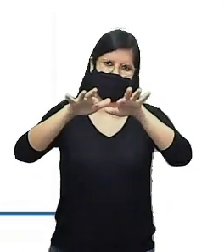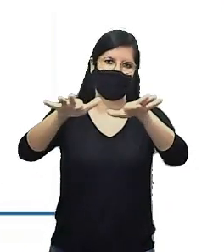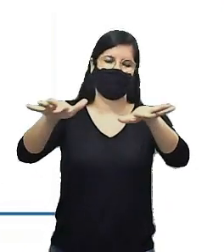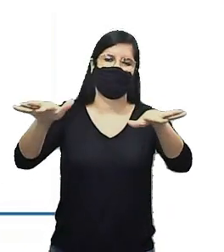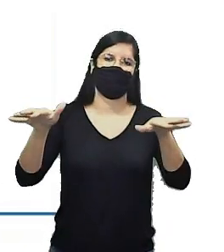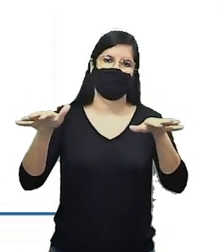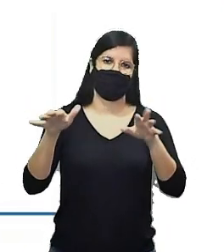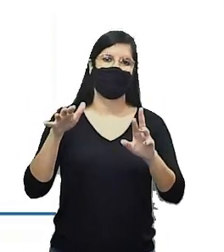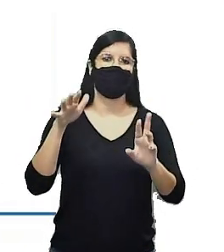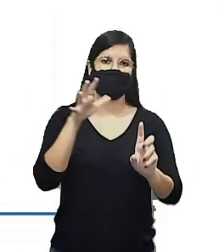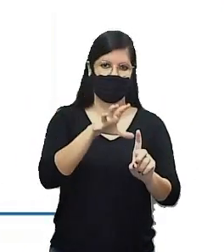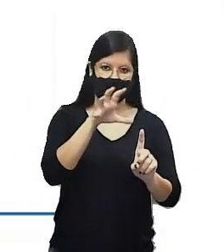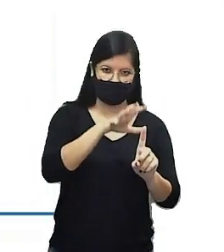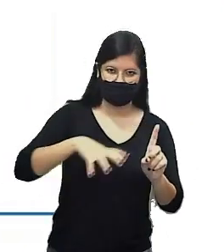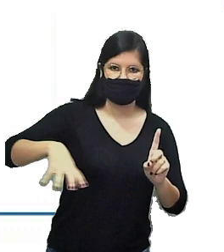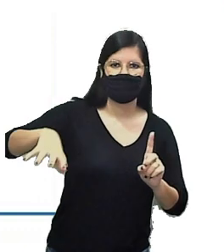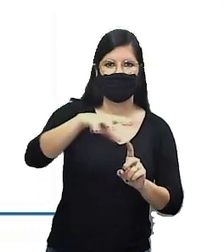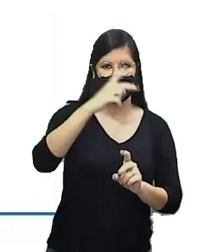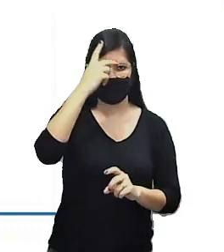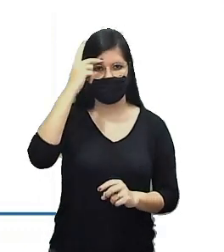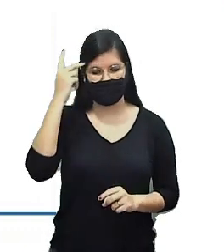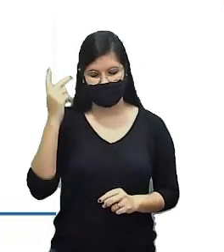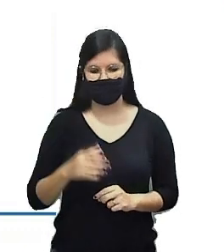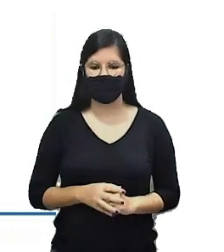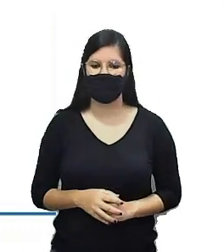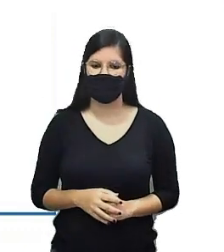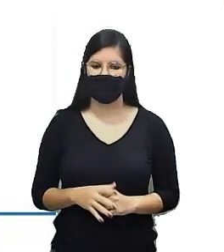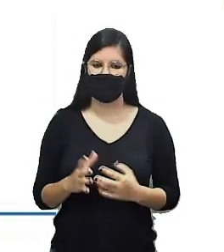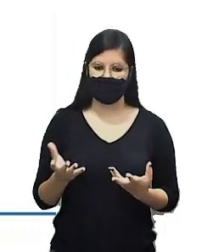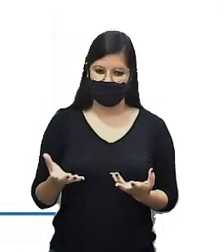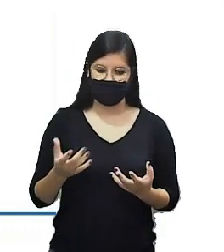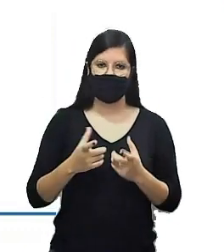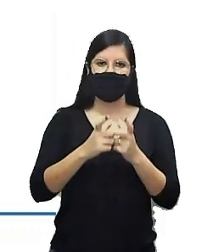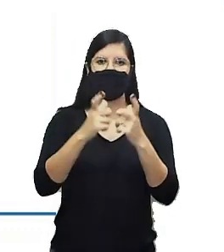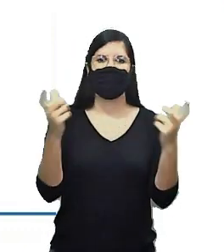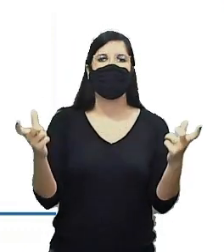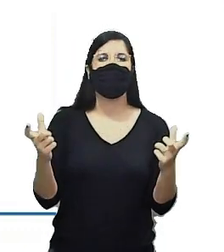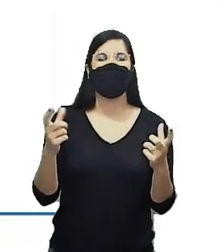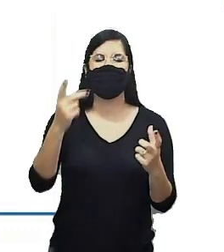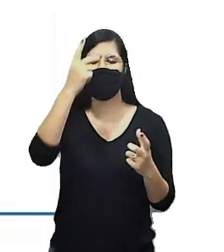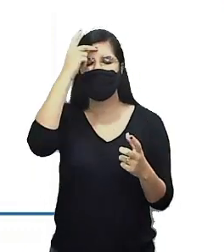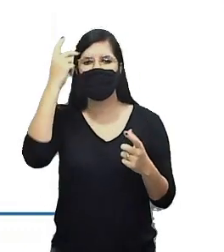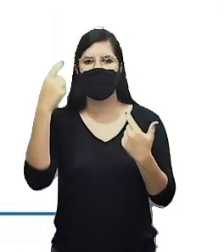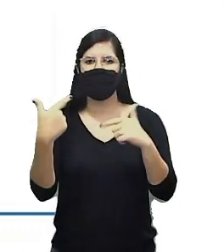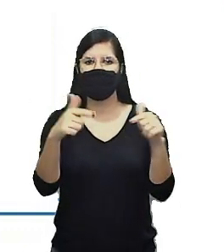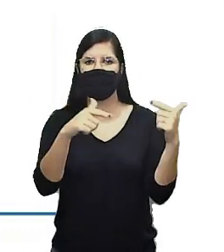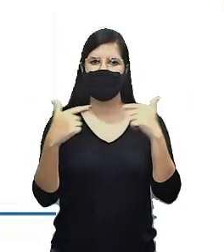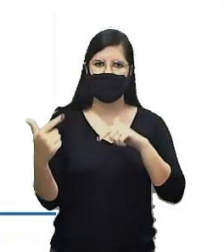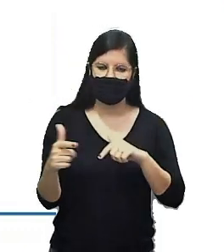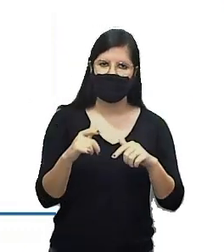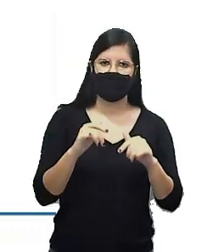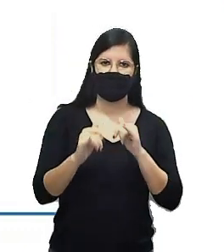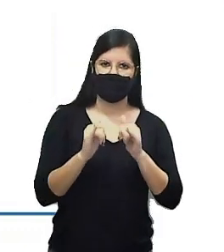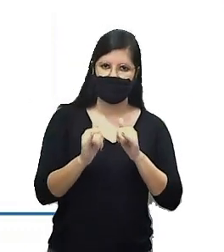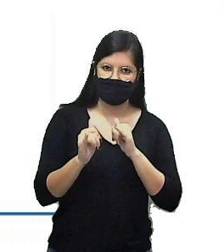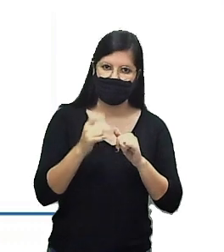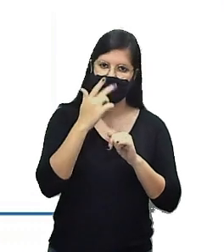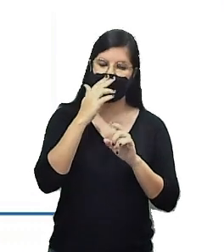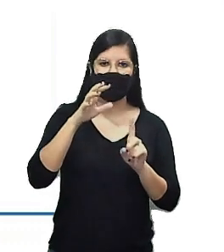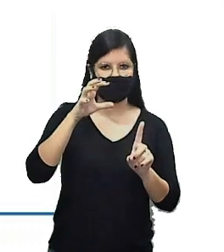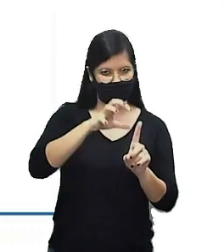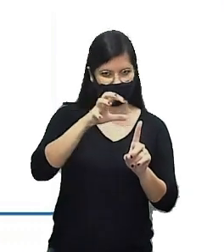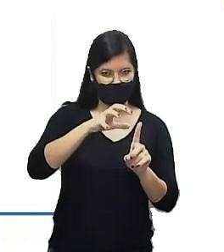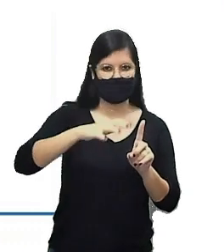podem influenciar muitas pessoas. Inclusive, a maior parte daqueles que trabalham na internet são chamados de influenciadores digitais.